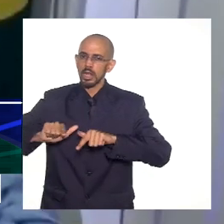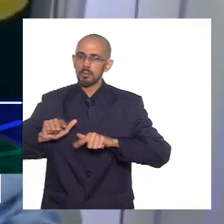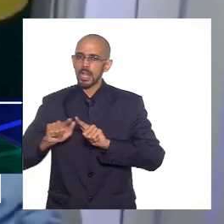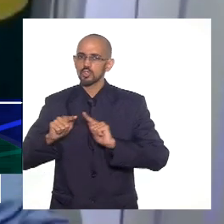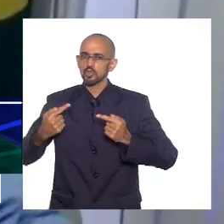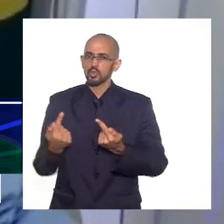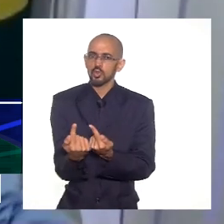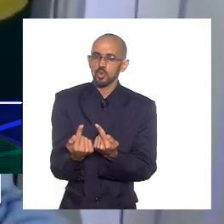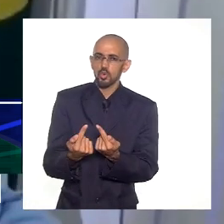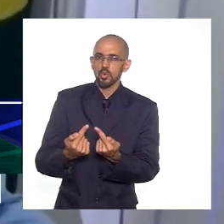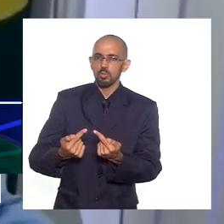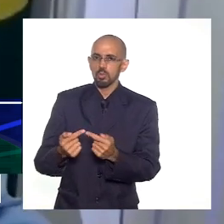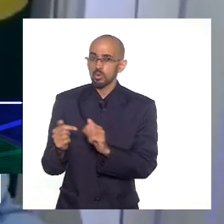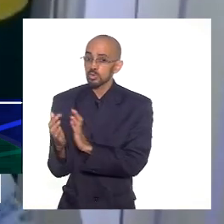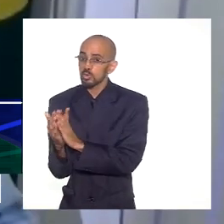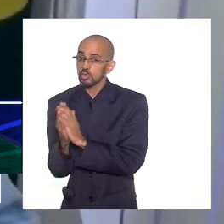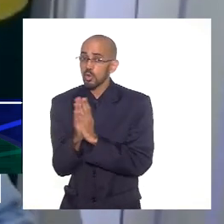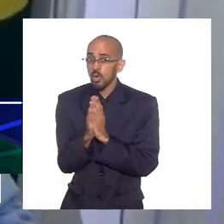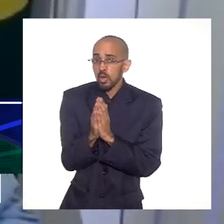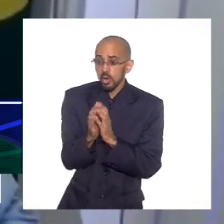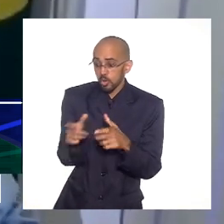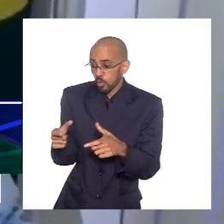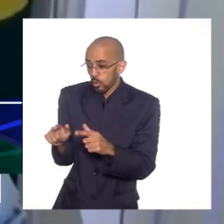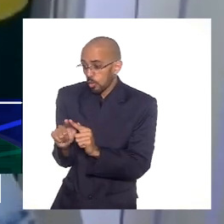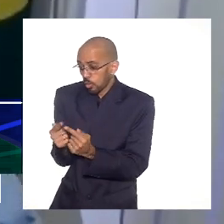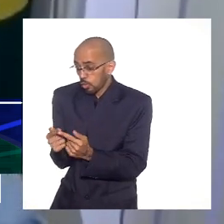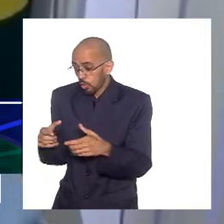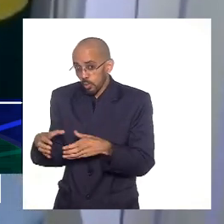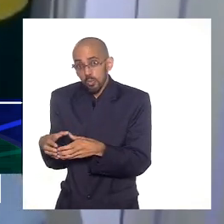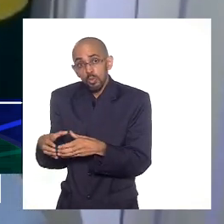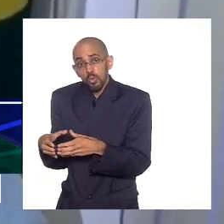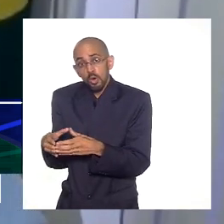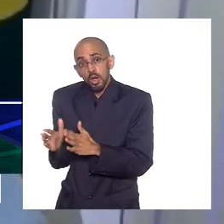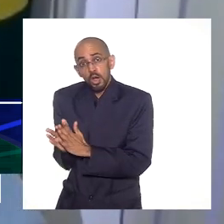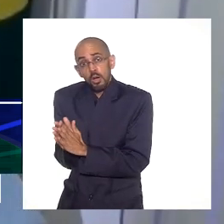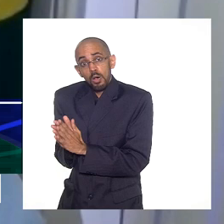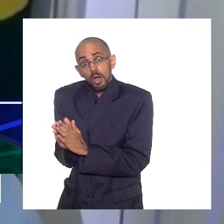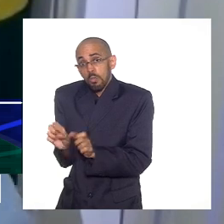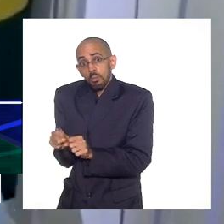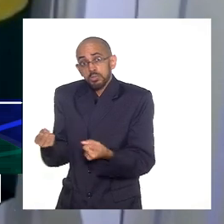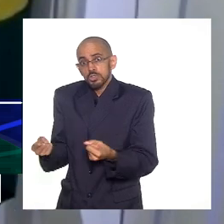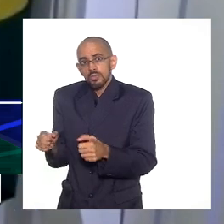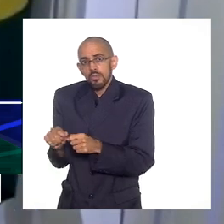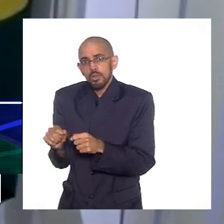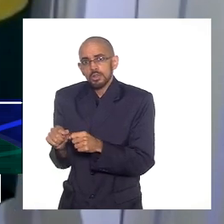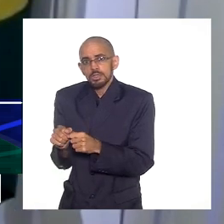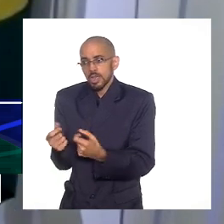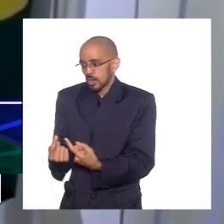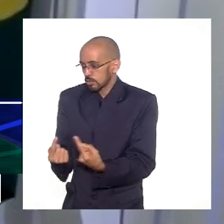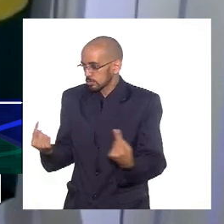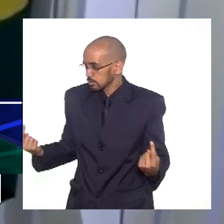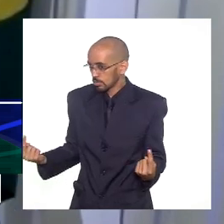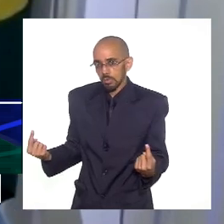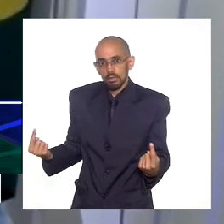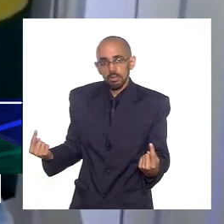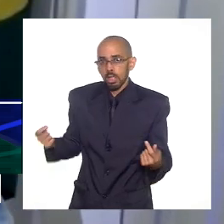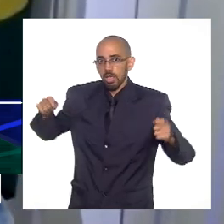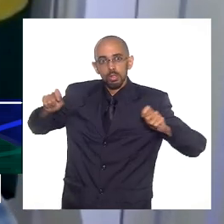de pequenas aglomerações. É impossível desenvolver o trabalho escolar cotidiano sem que essas